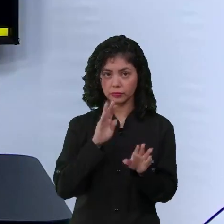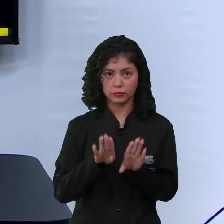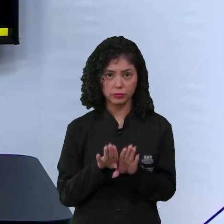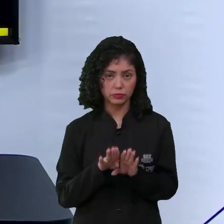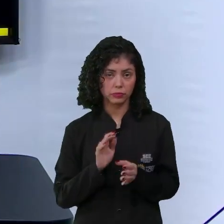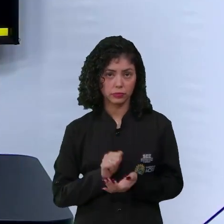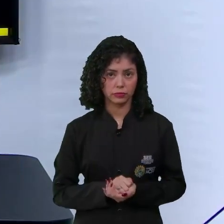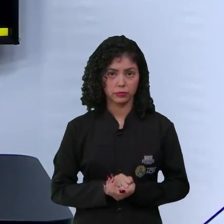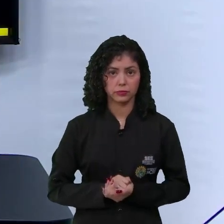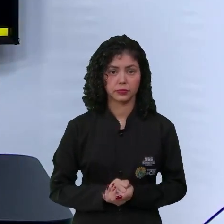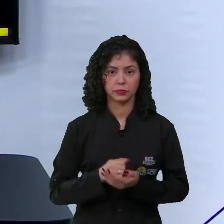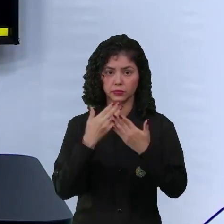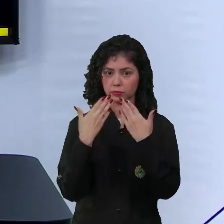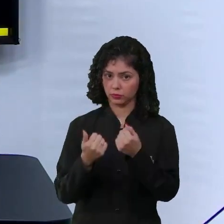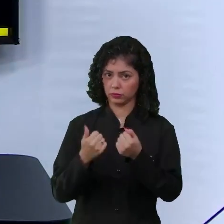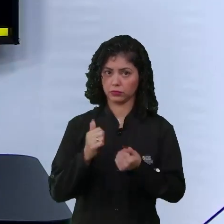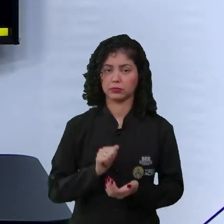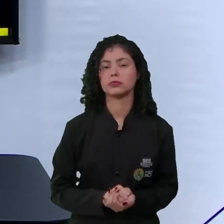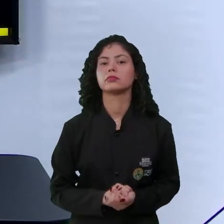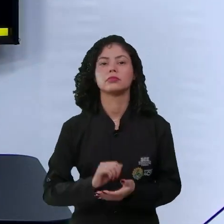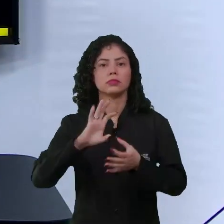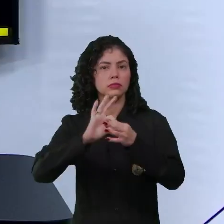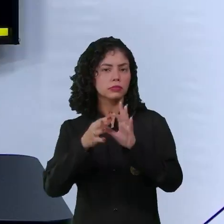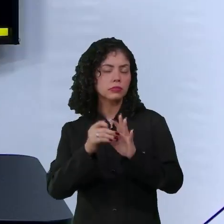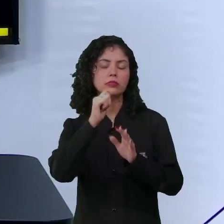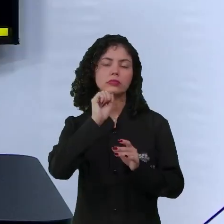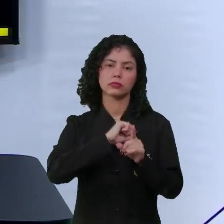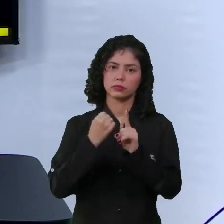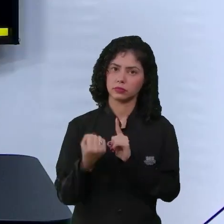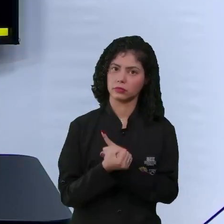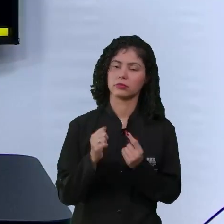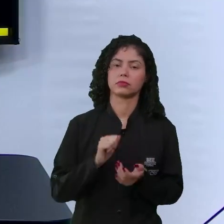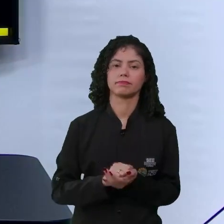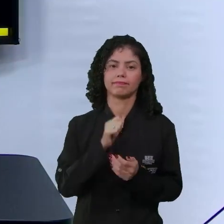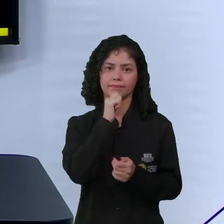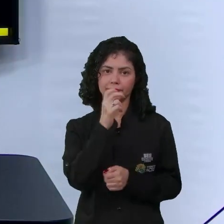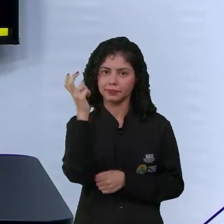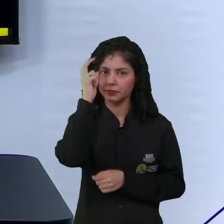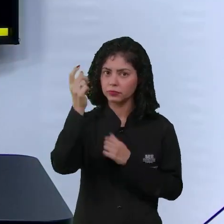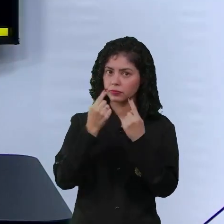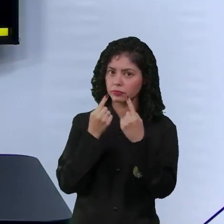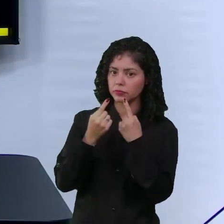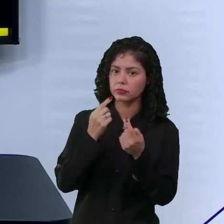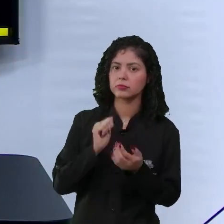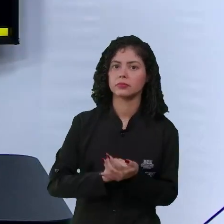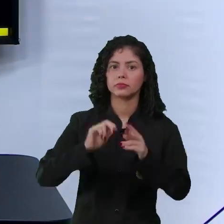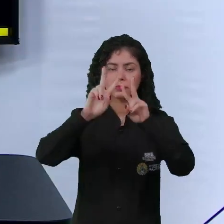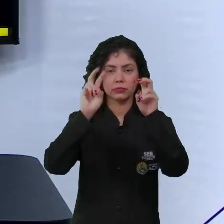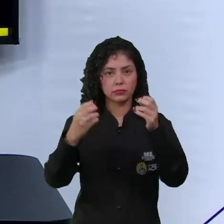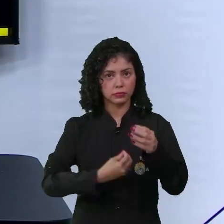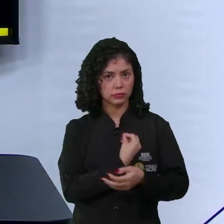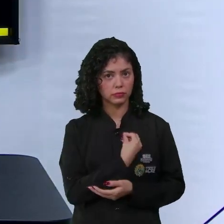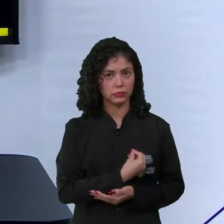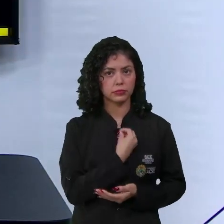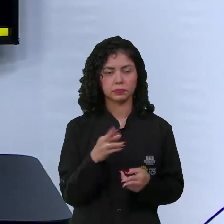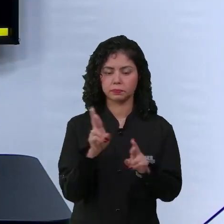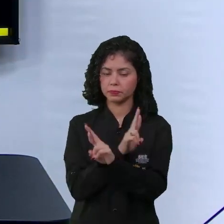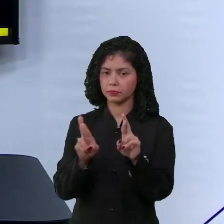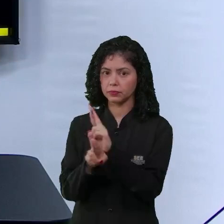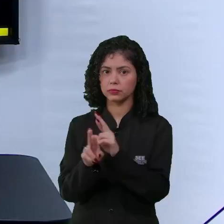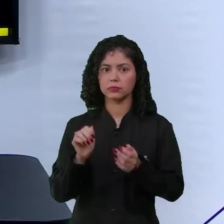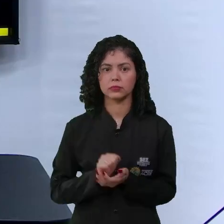de tempo, tá bom? E dentro do quê? Contexto social, cultural, porque a cultura é conhecimento, social é das vivências e das